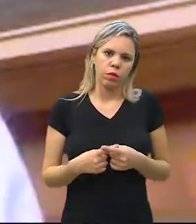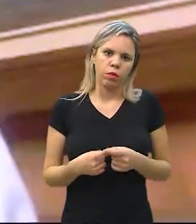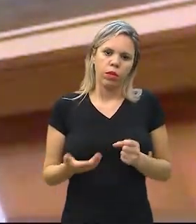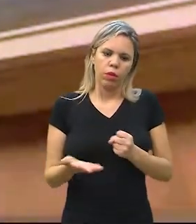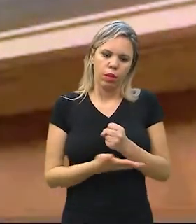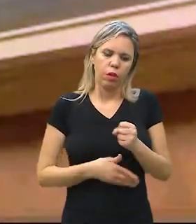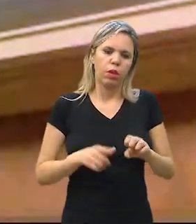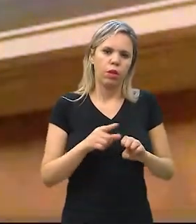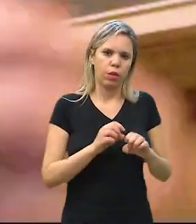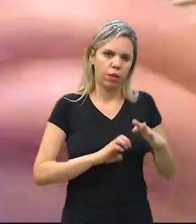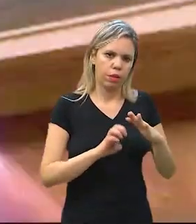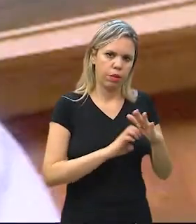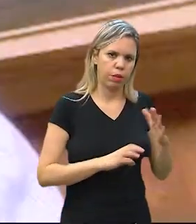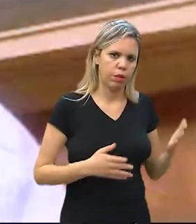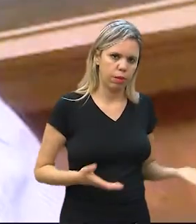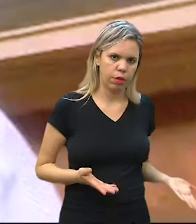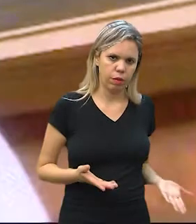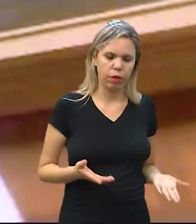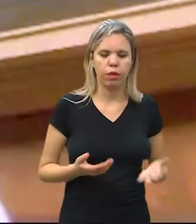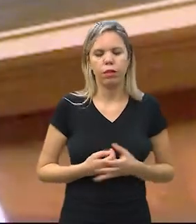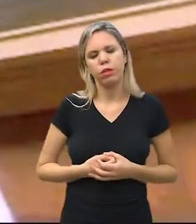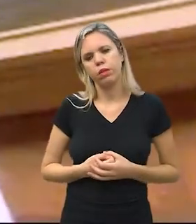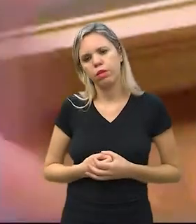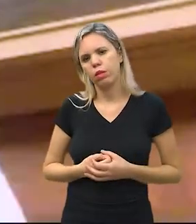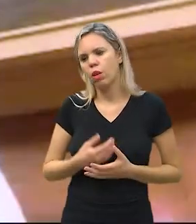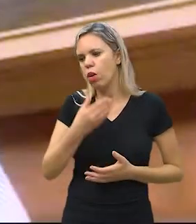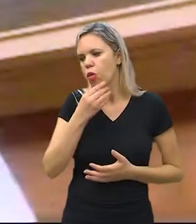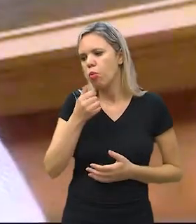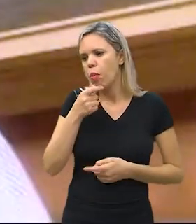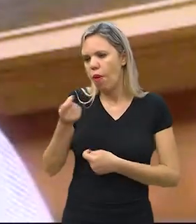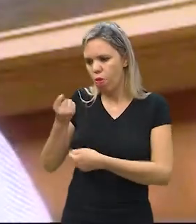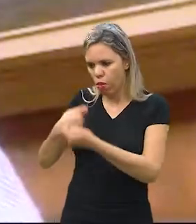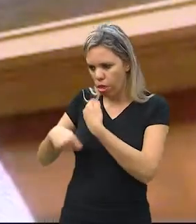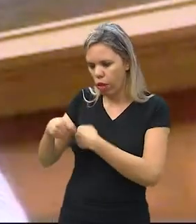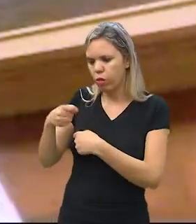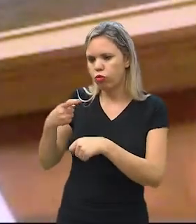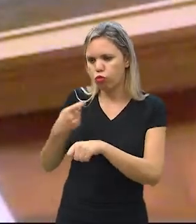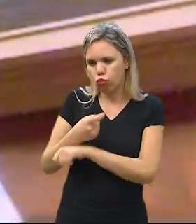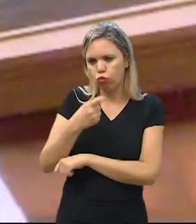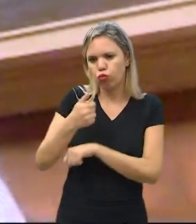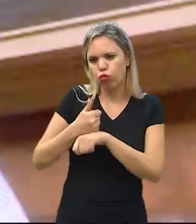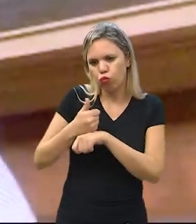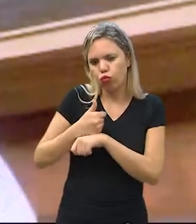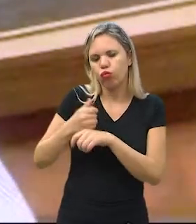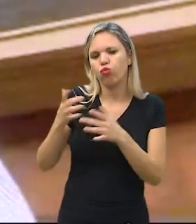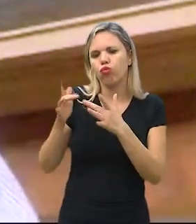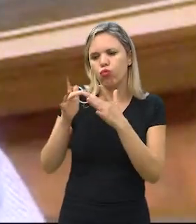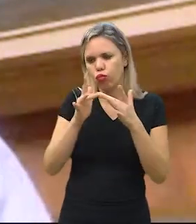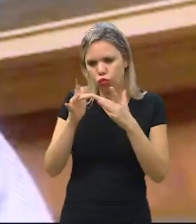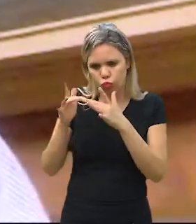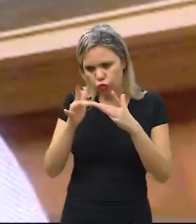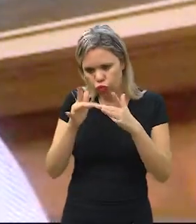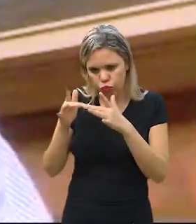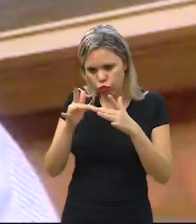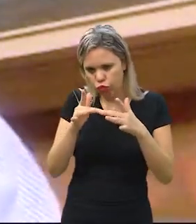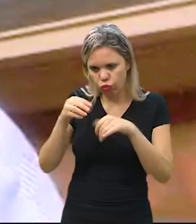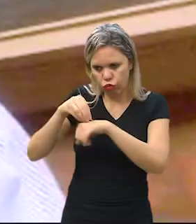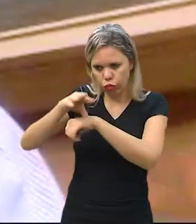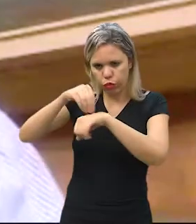o pequeno empresário, o pequeno empreendedor, o homem ou mulher de negócio, ele descobriu que relacionamento, que